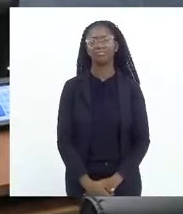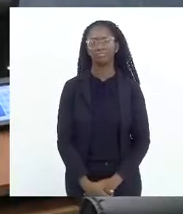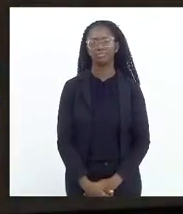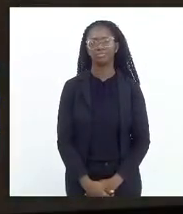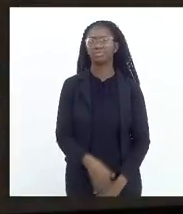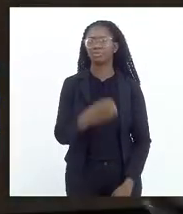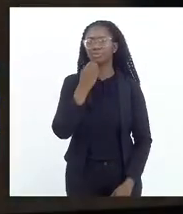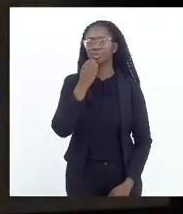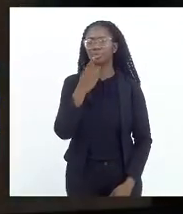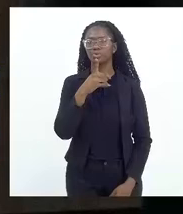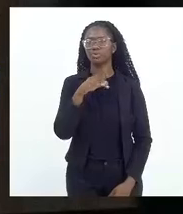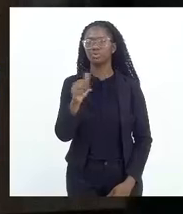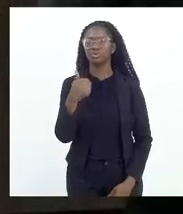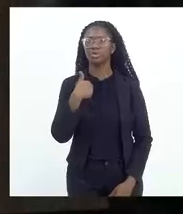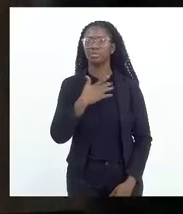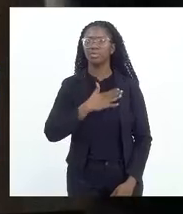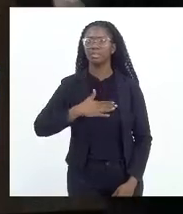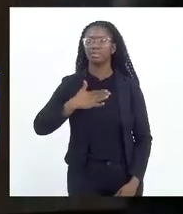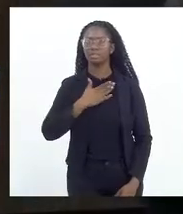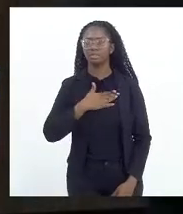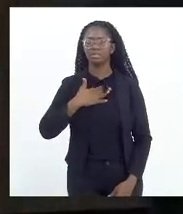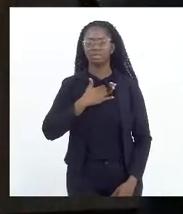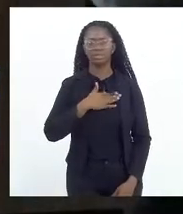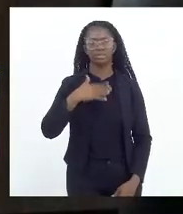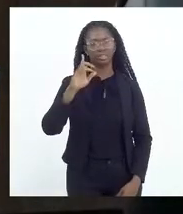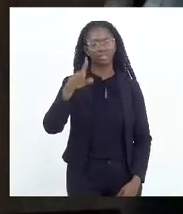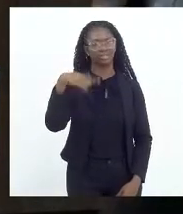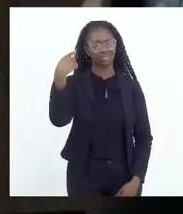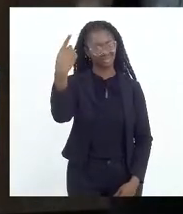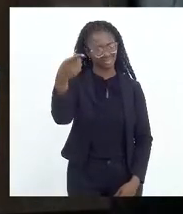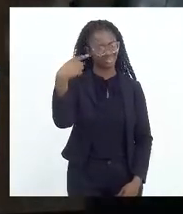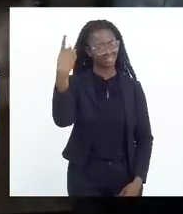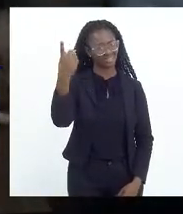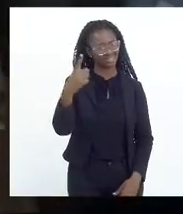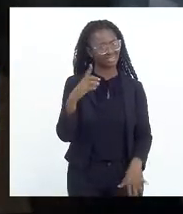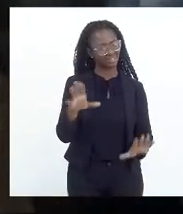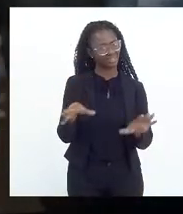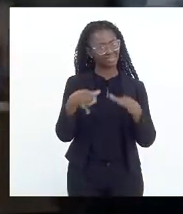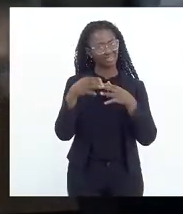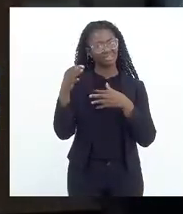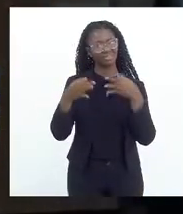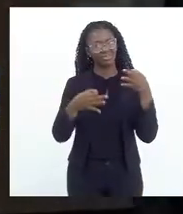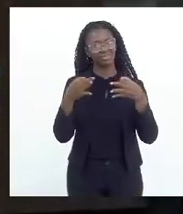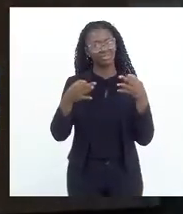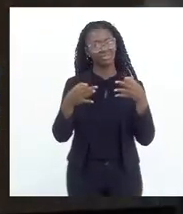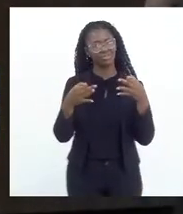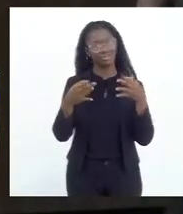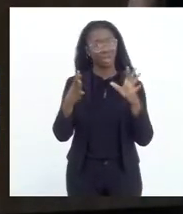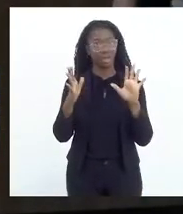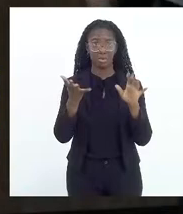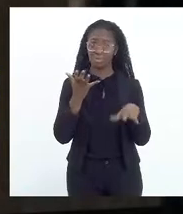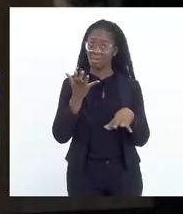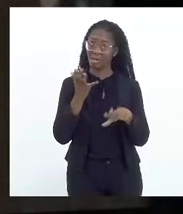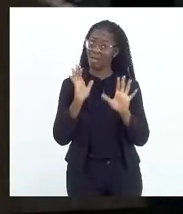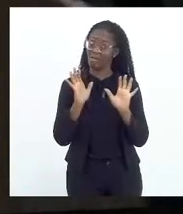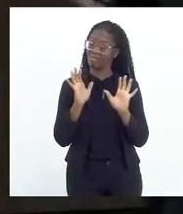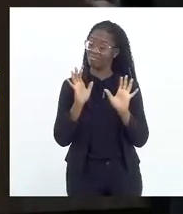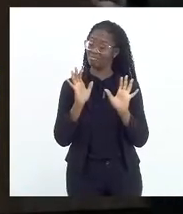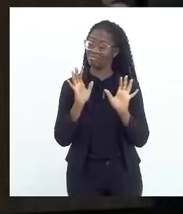Um dia eu terei o prazer de ser da Comissão de Constituição e Justiça, com certeza. Eu desejaria.